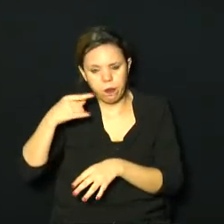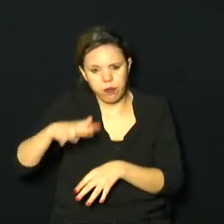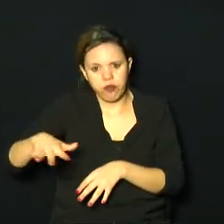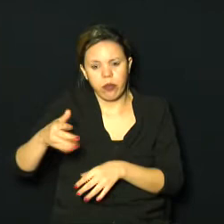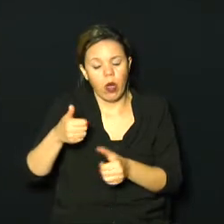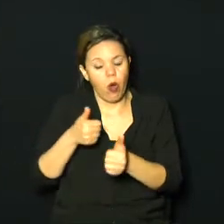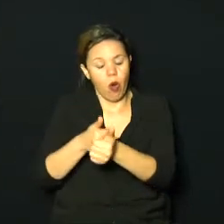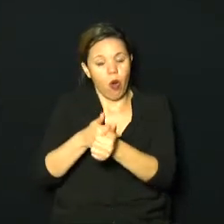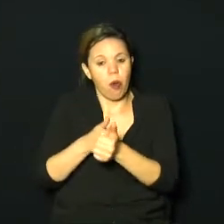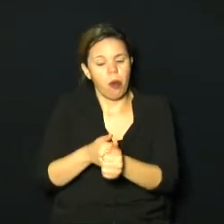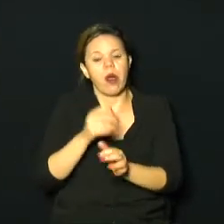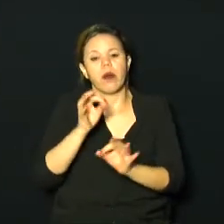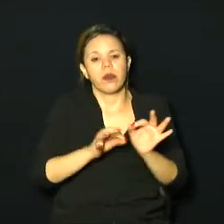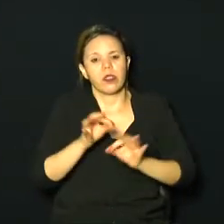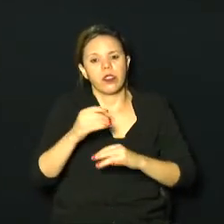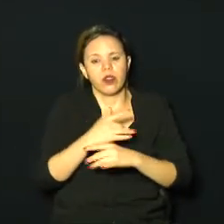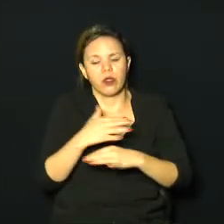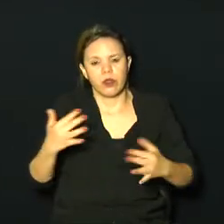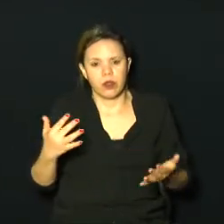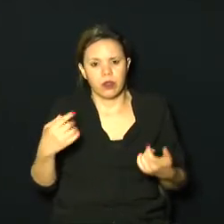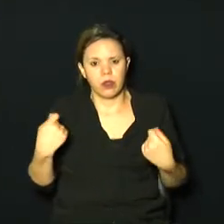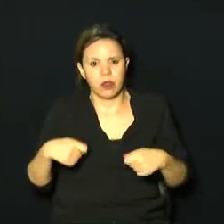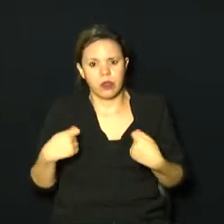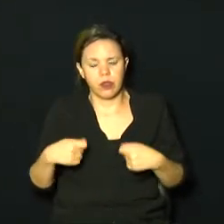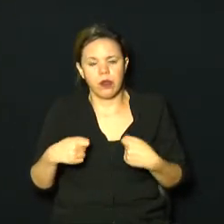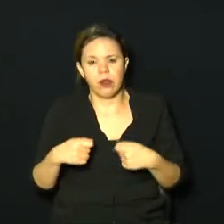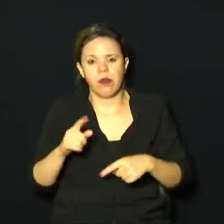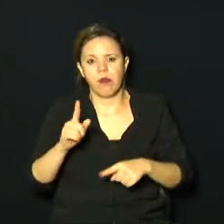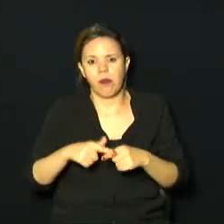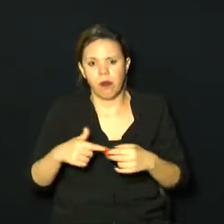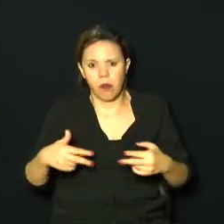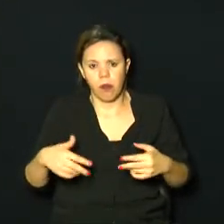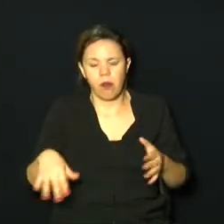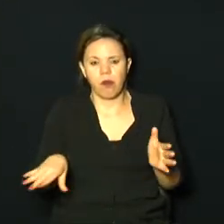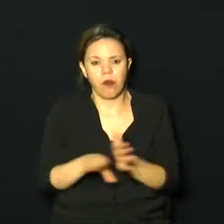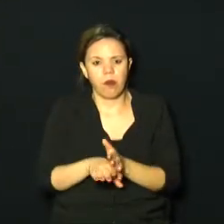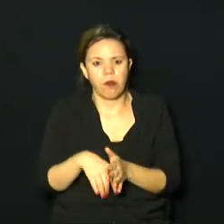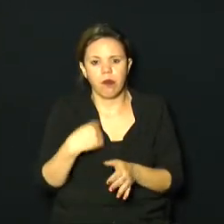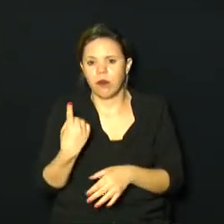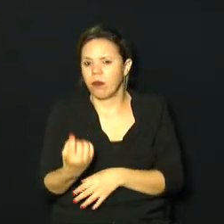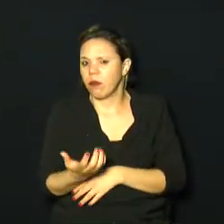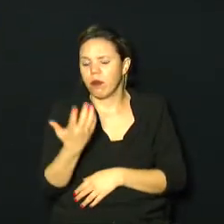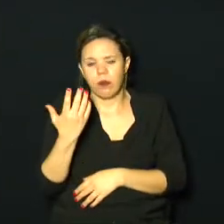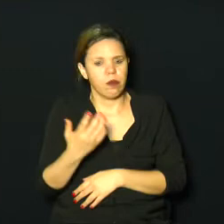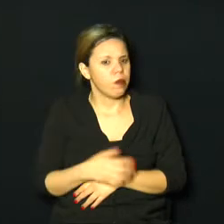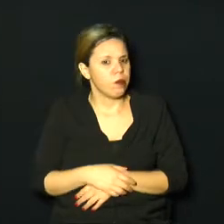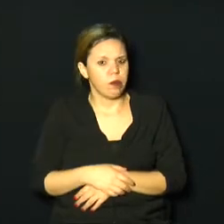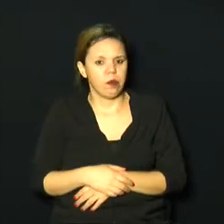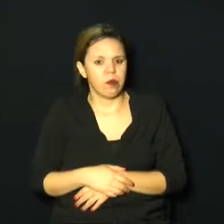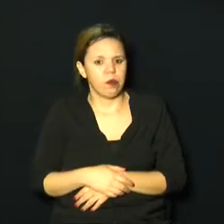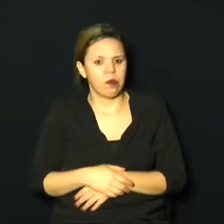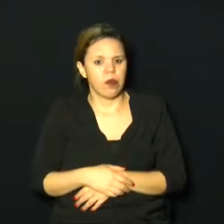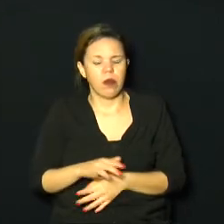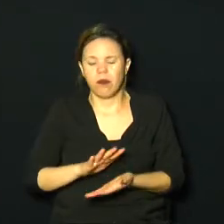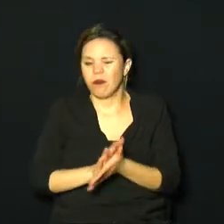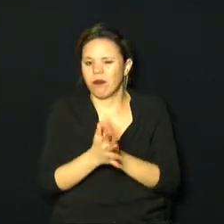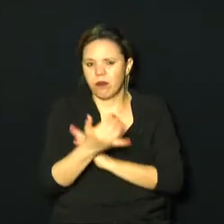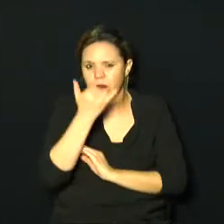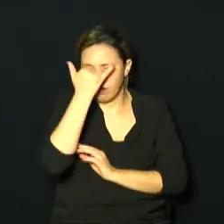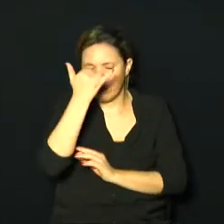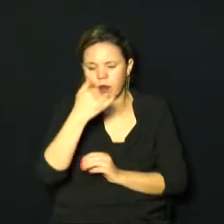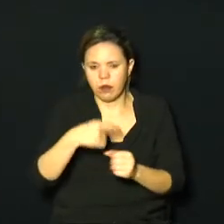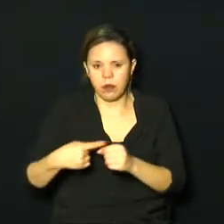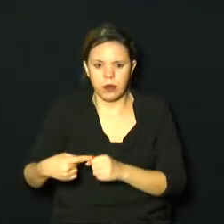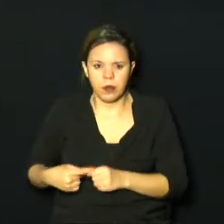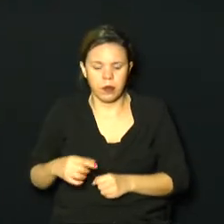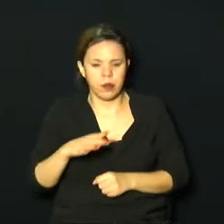urbano. É necessário que esses elementos cheguem para que não aconteça mais uma tragédia no município,